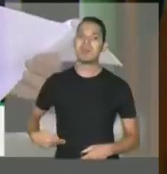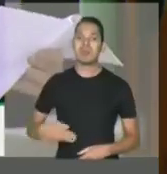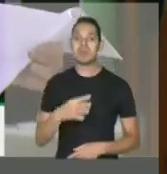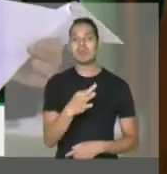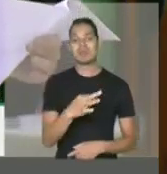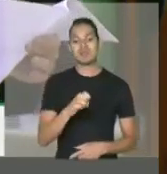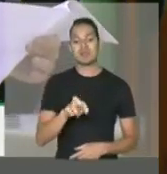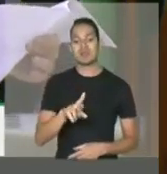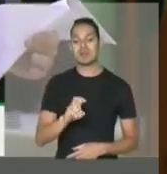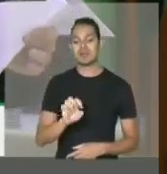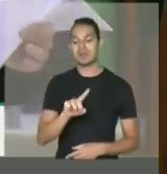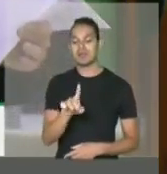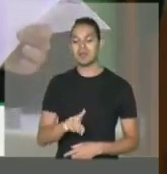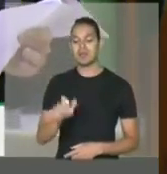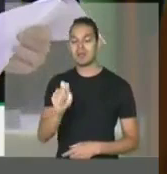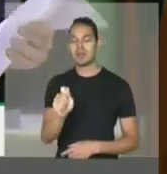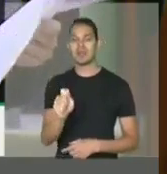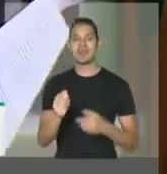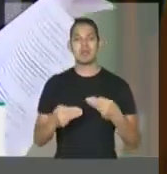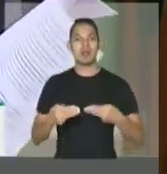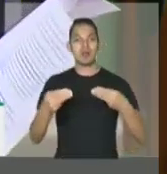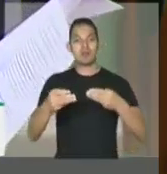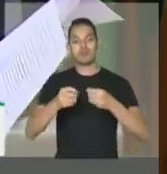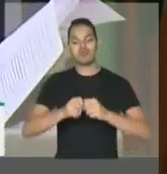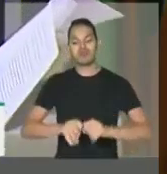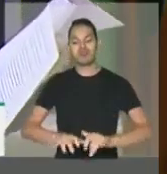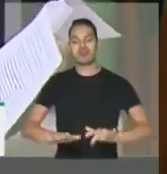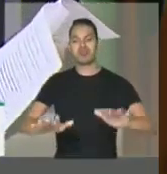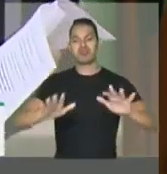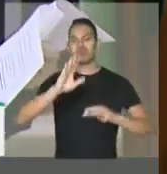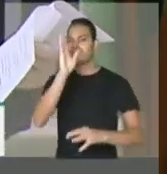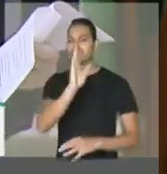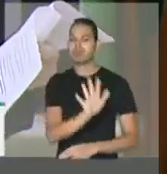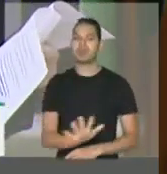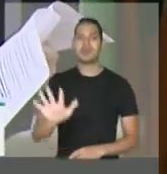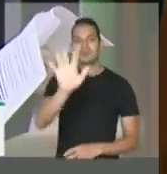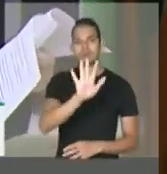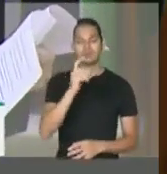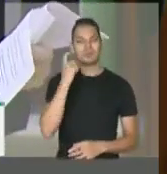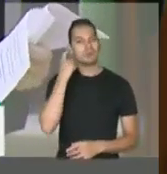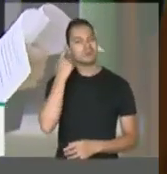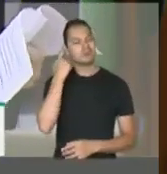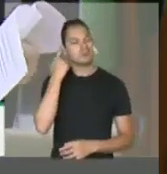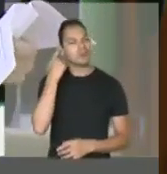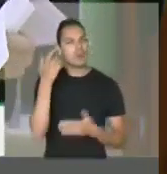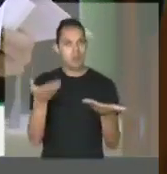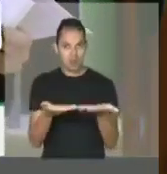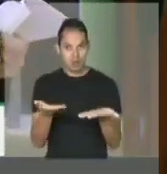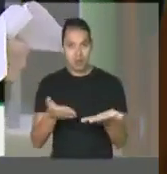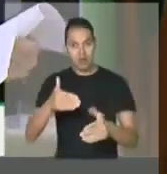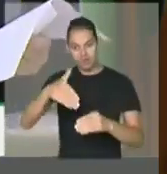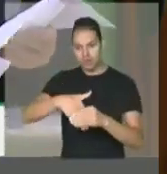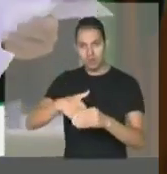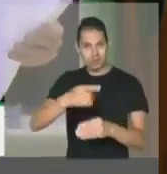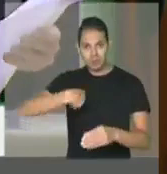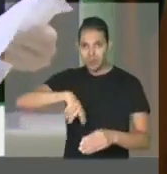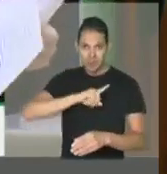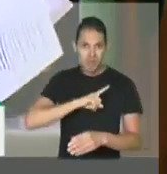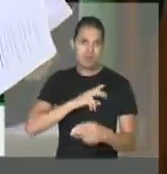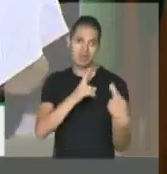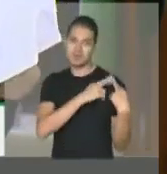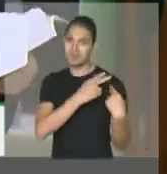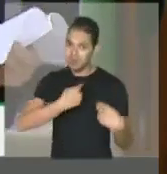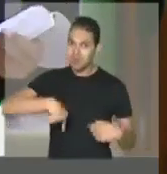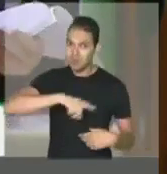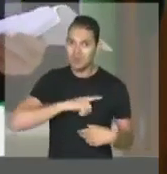seu ministério esparramado por esse Brasil. Mas essa é a realidade e foi votado por nós. Temos responsabilidade nesse processo.